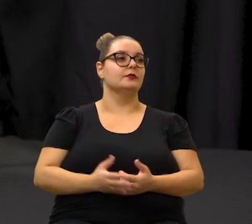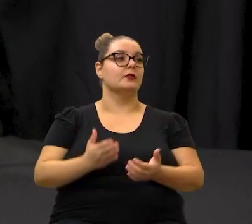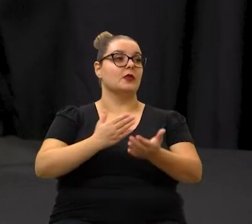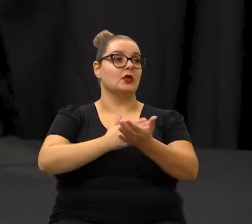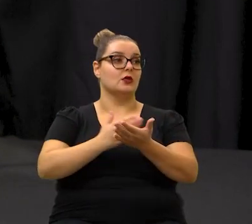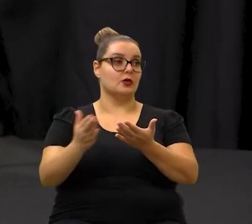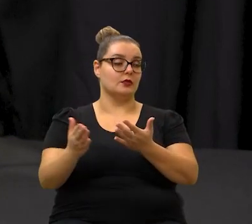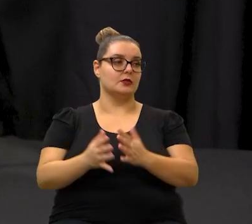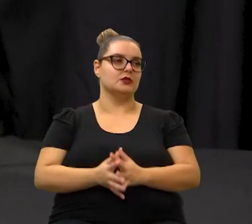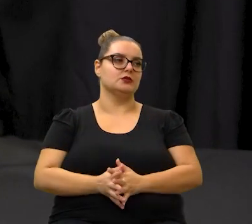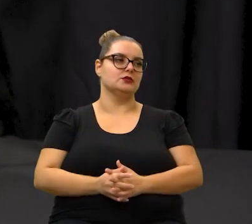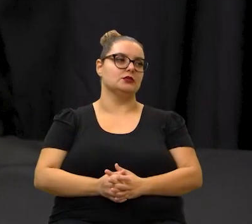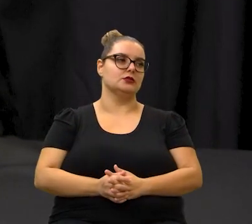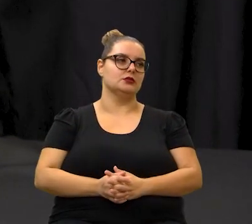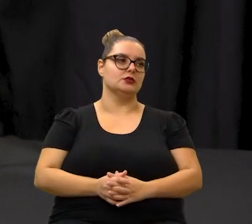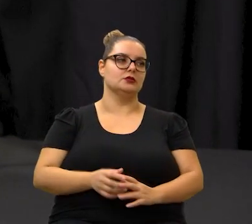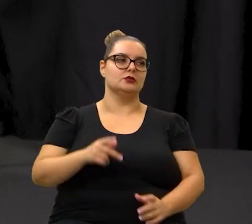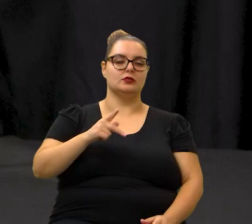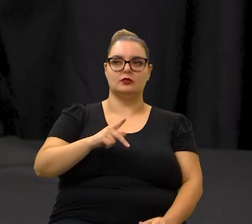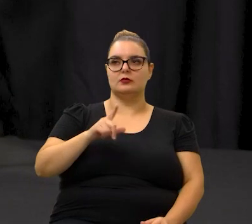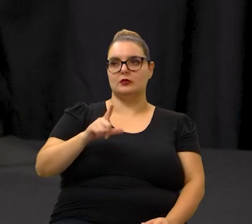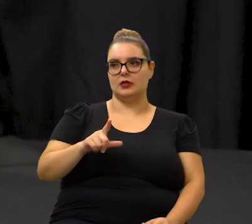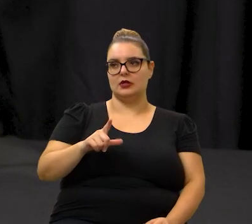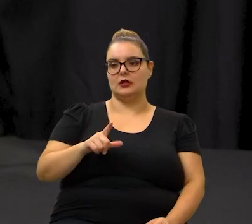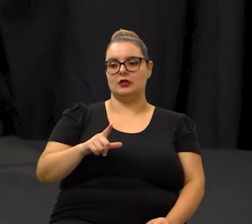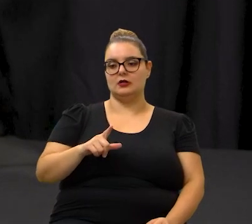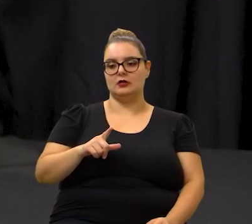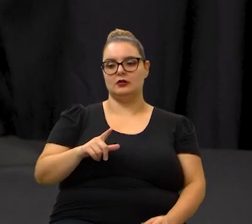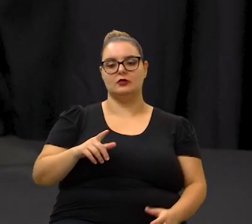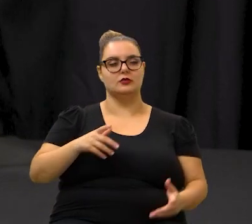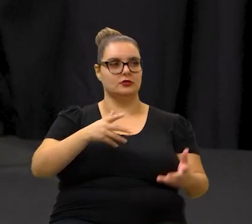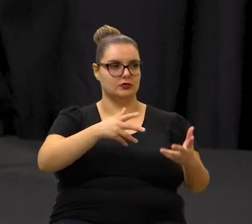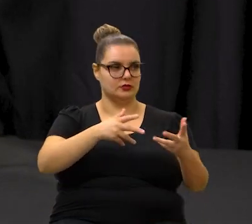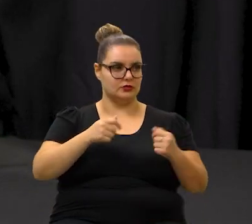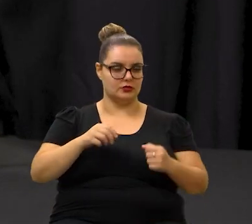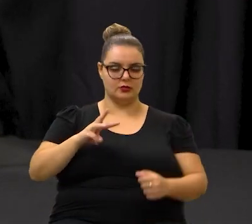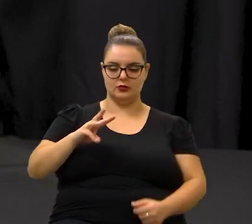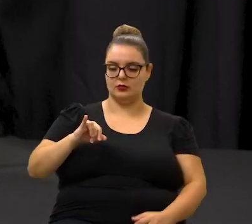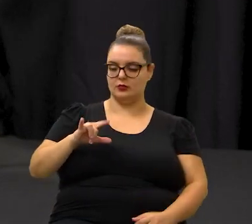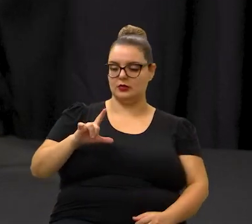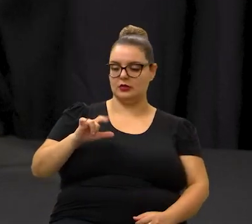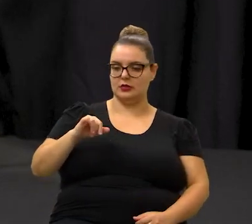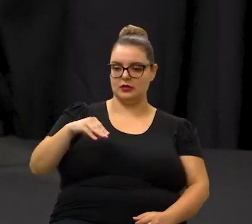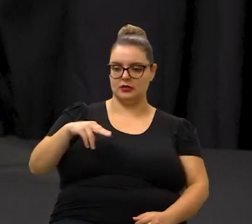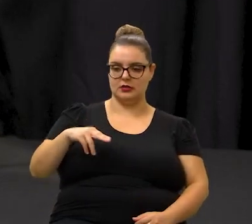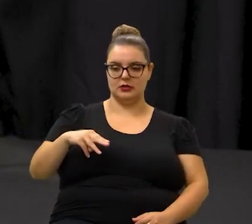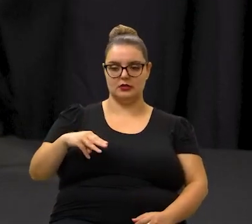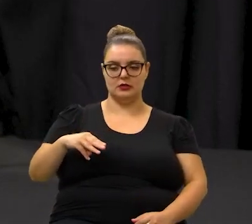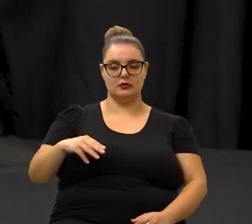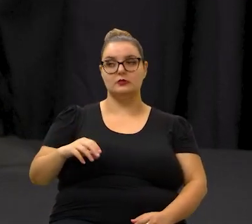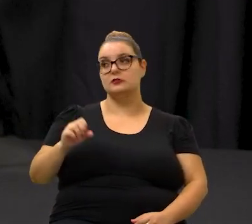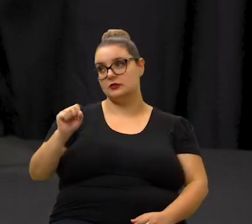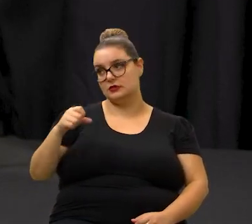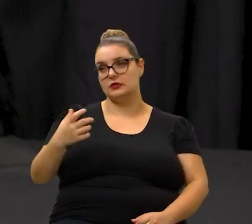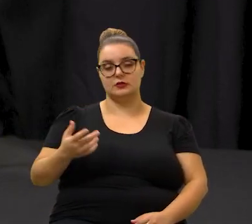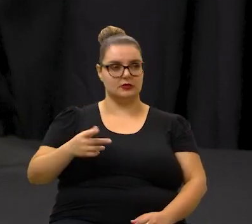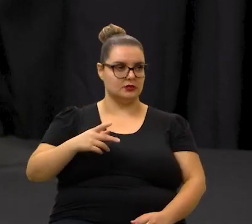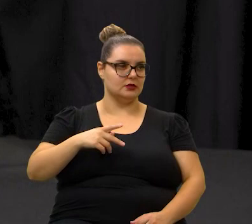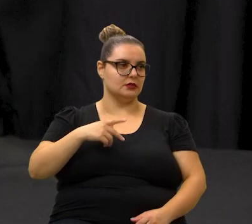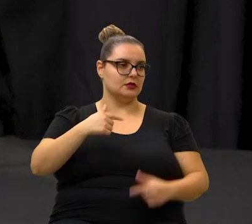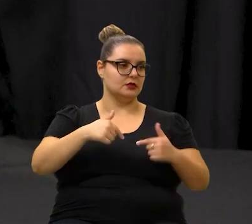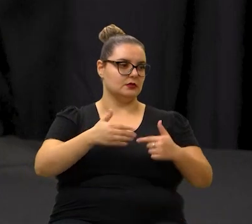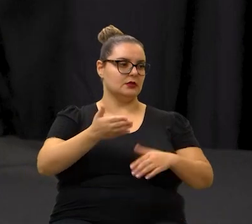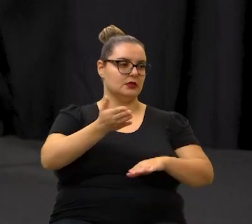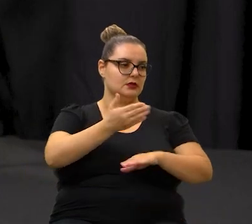entrou no PL a convite do William que trabalhava com na época o vereador Professor